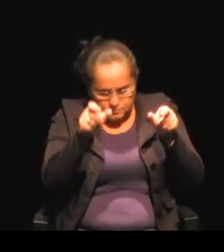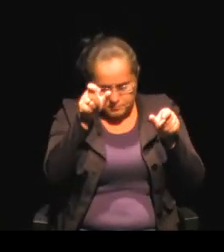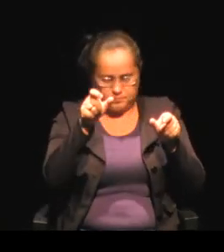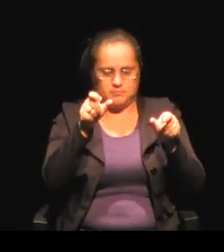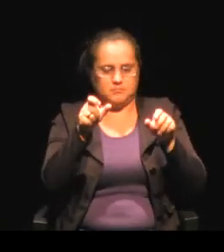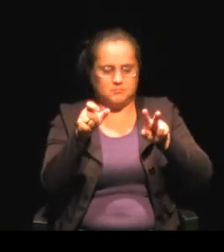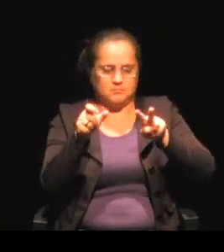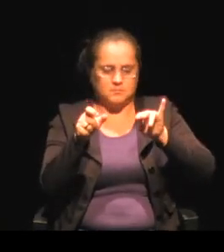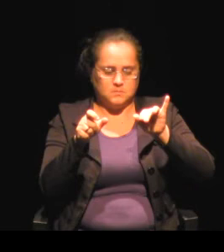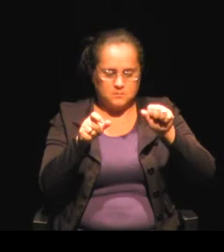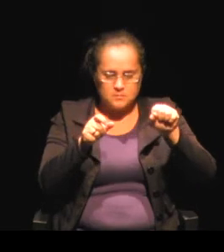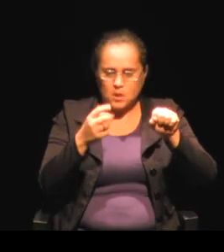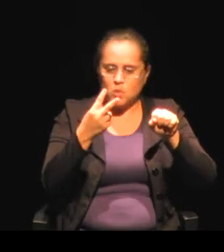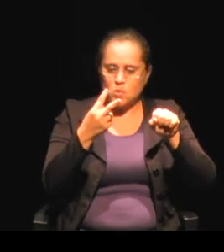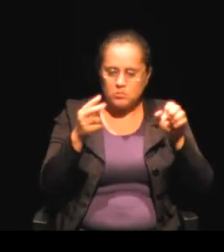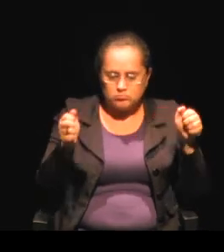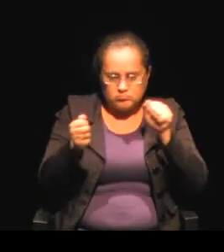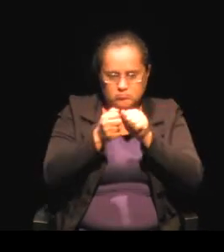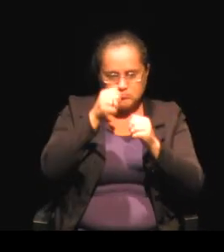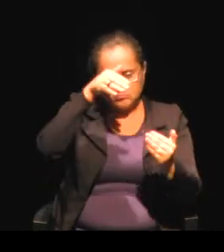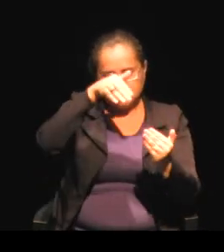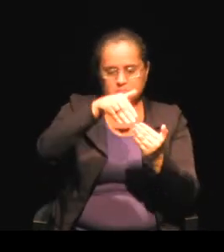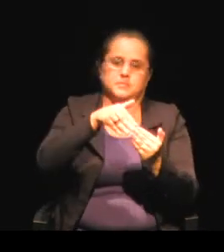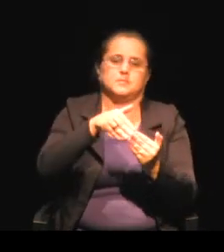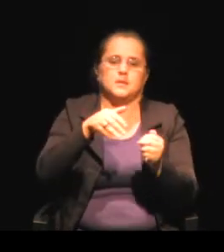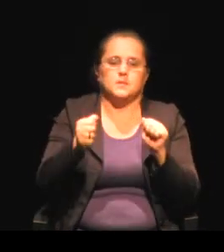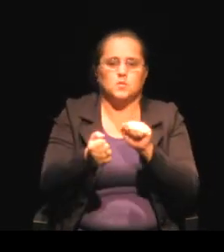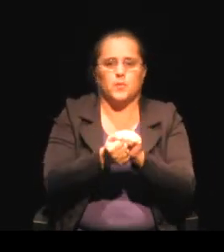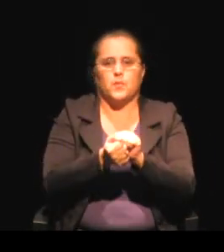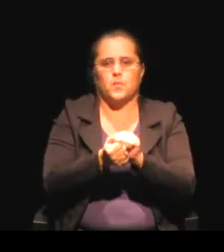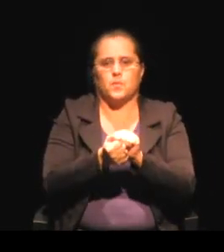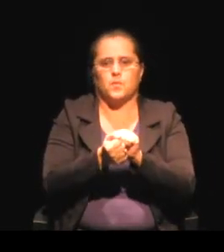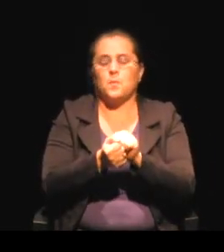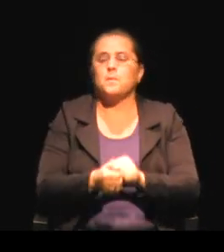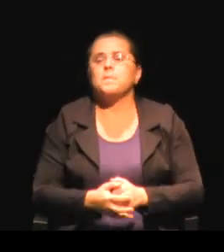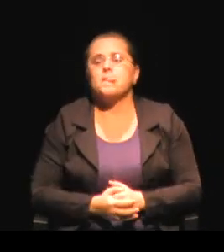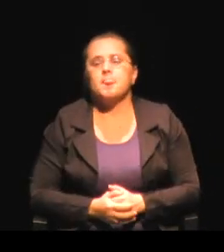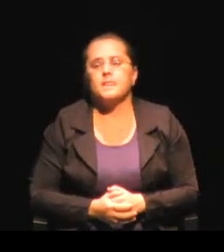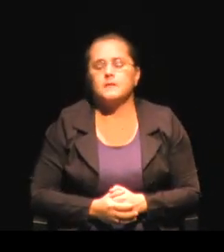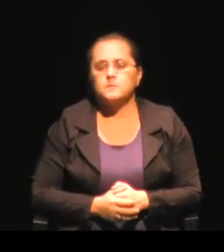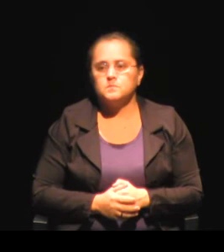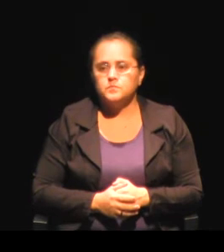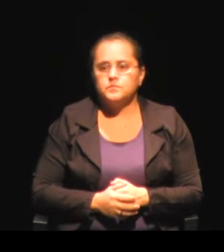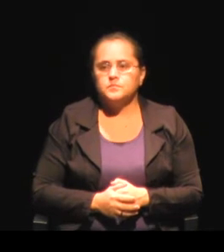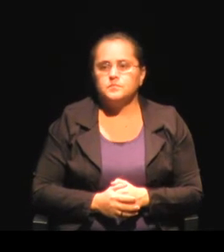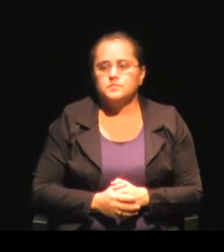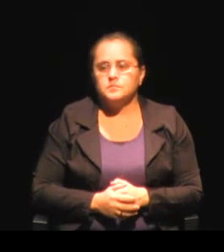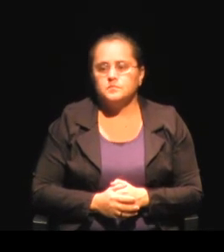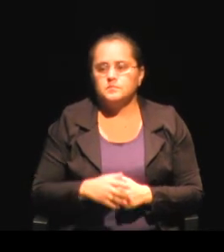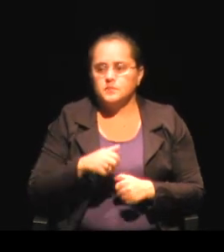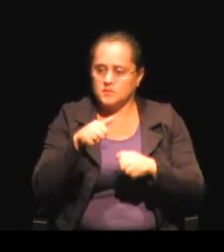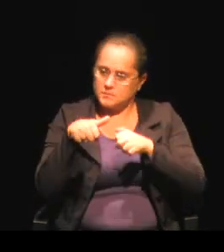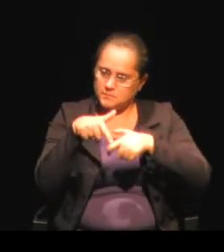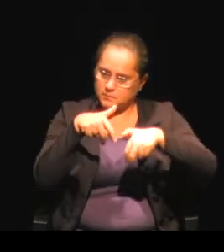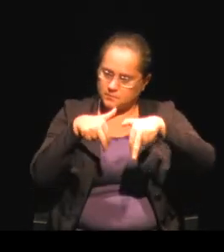grandes vigas longitudinais com esse vão aqui, com 2 pontos de apoio, e que geram